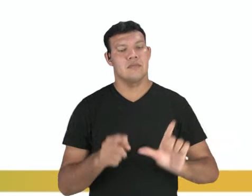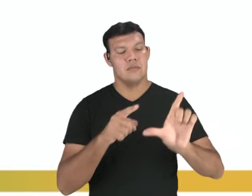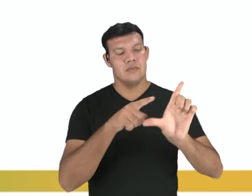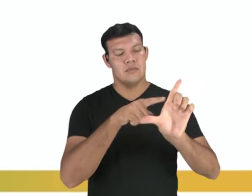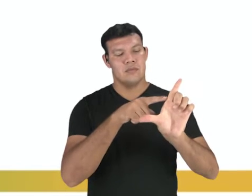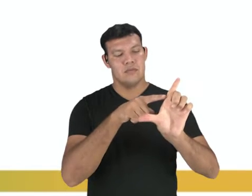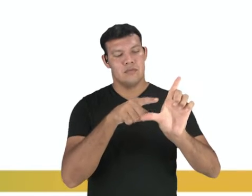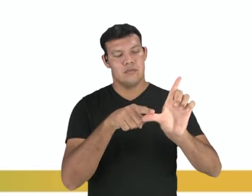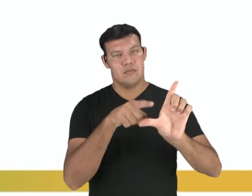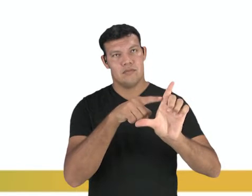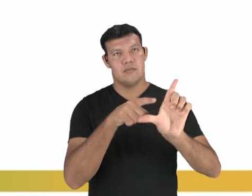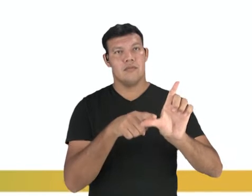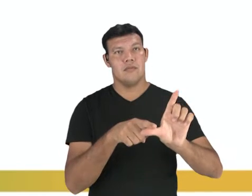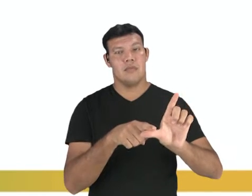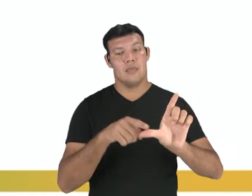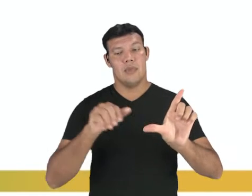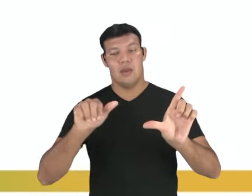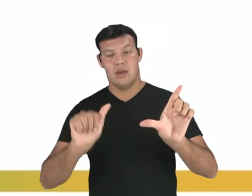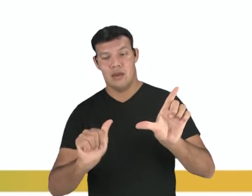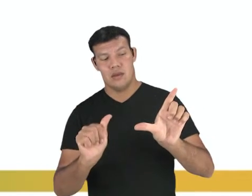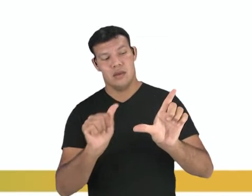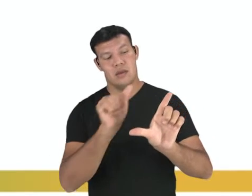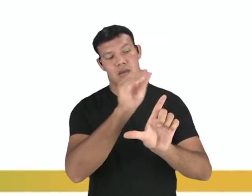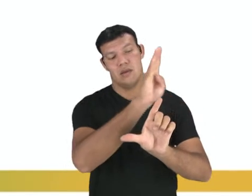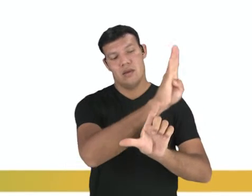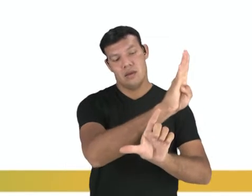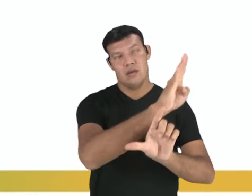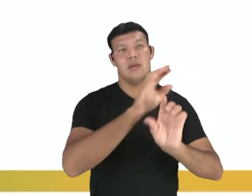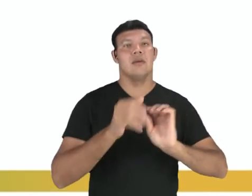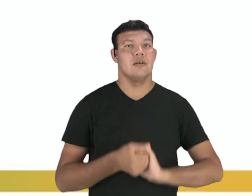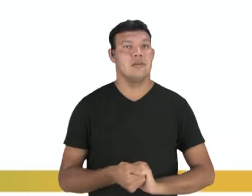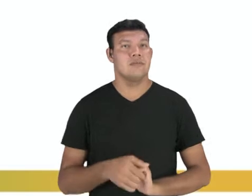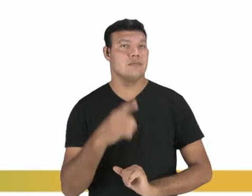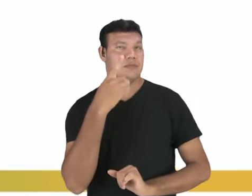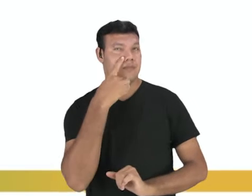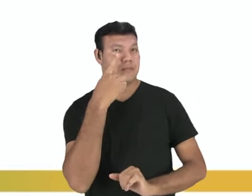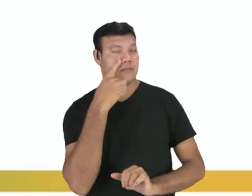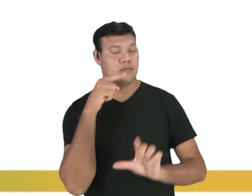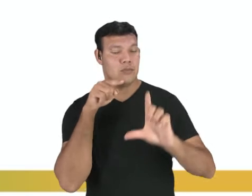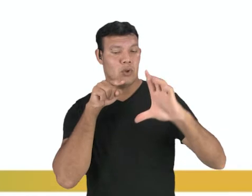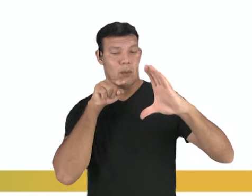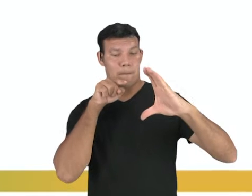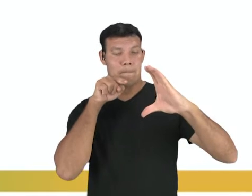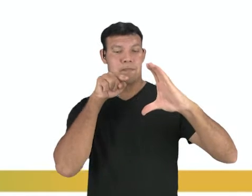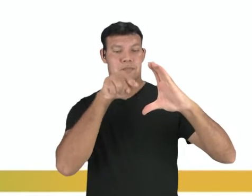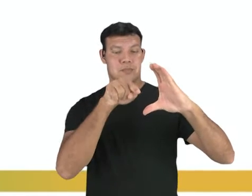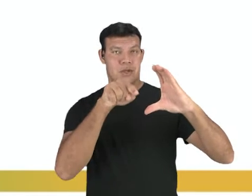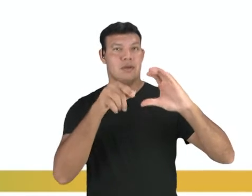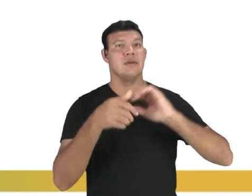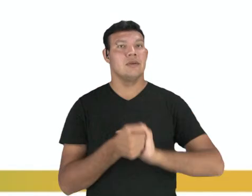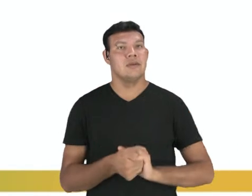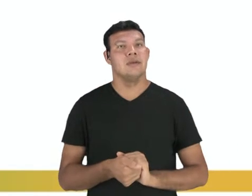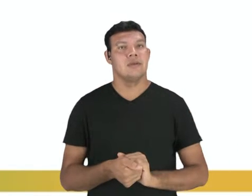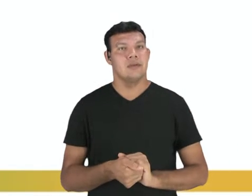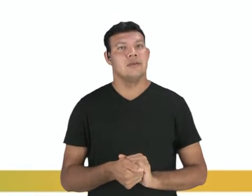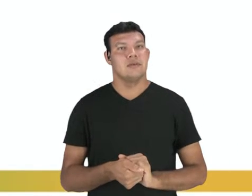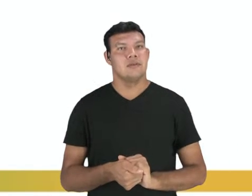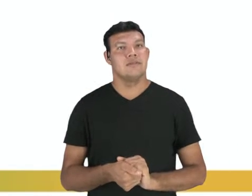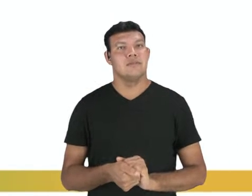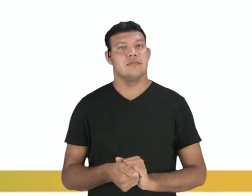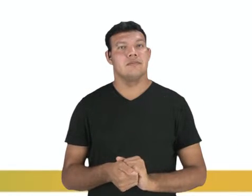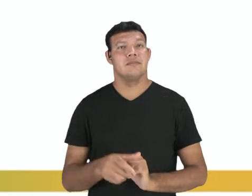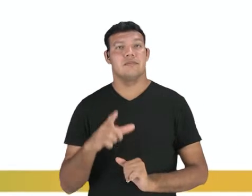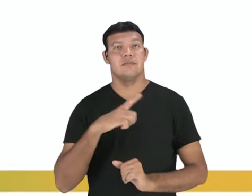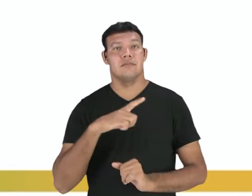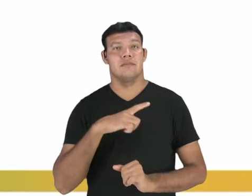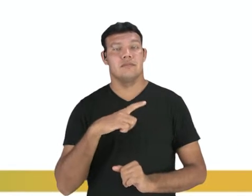do ponto a ao. B mas Observe aqui no meio nós temos aí três retas três